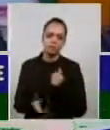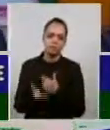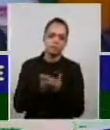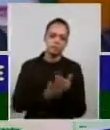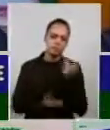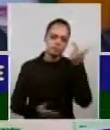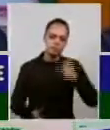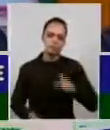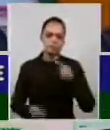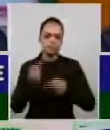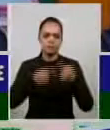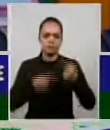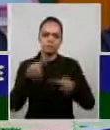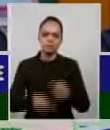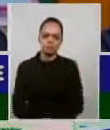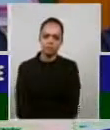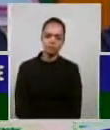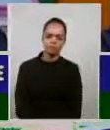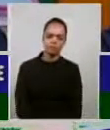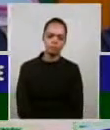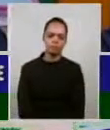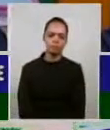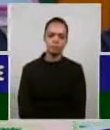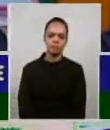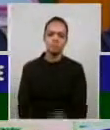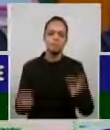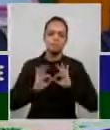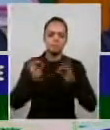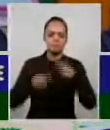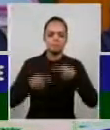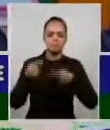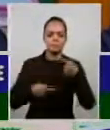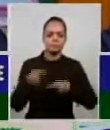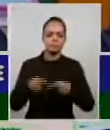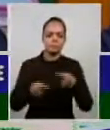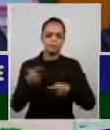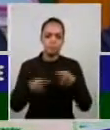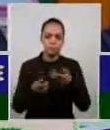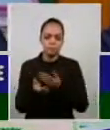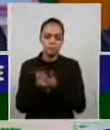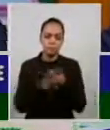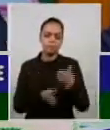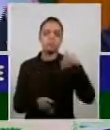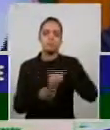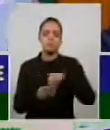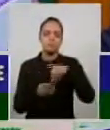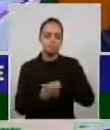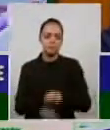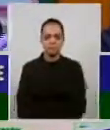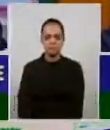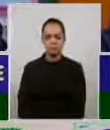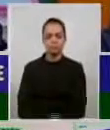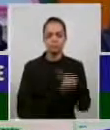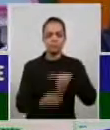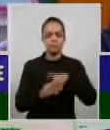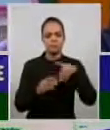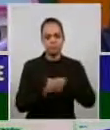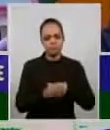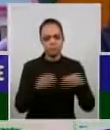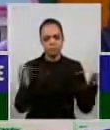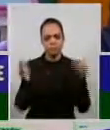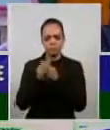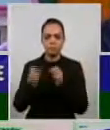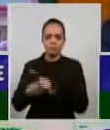coloco novamente em discussão. Não havendo quem queira discutir, está em votação. A votação